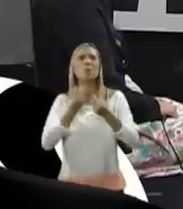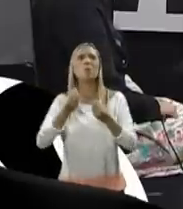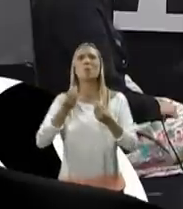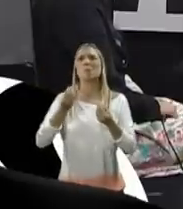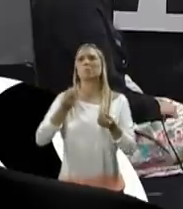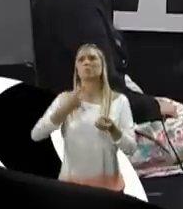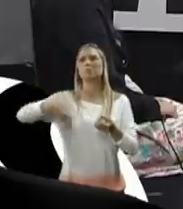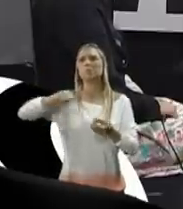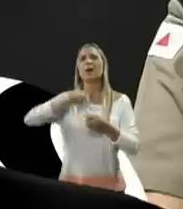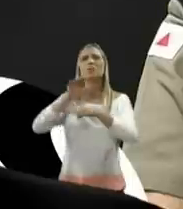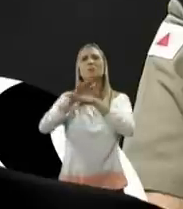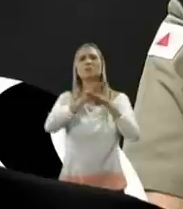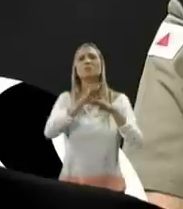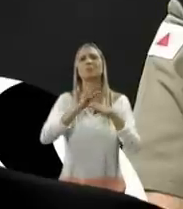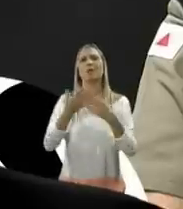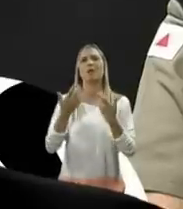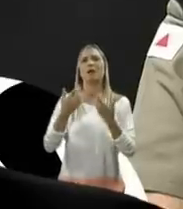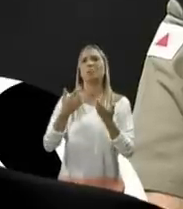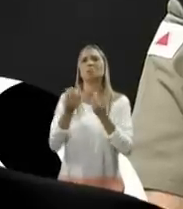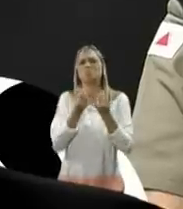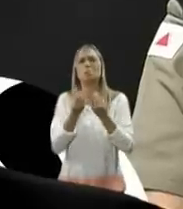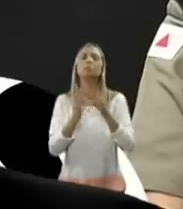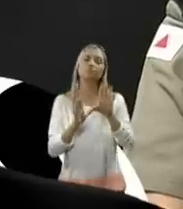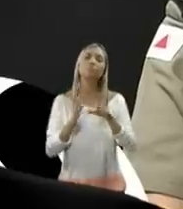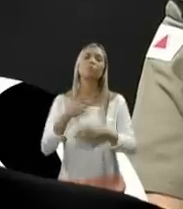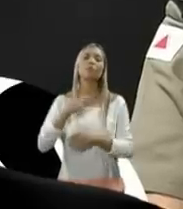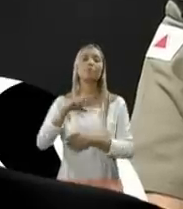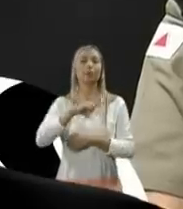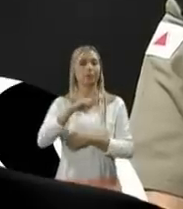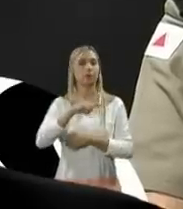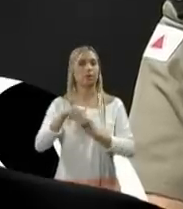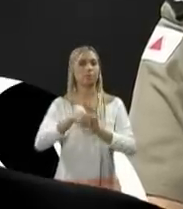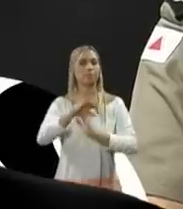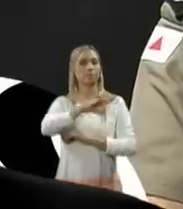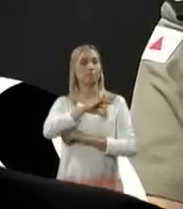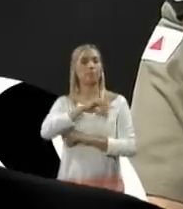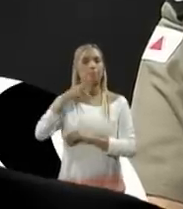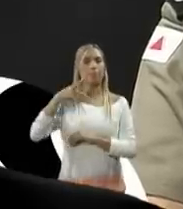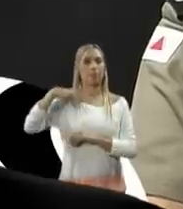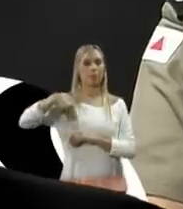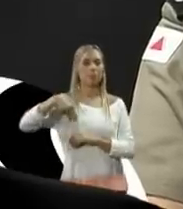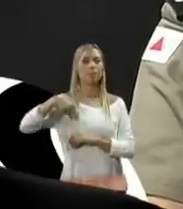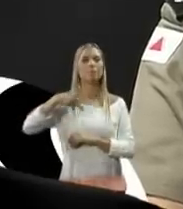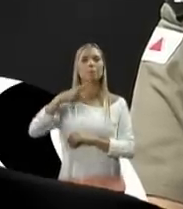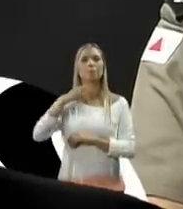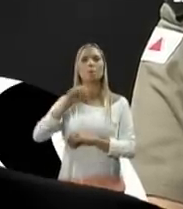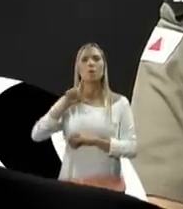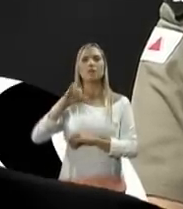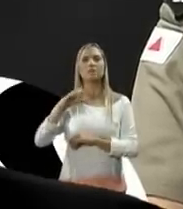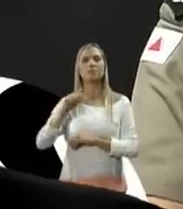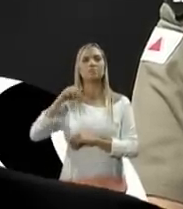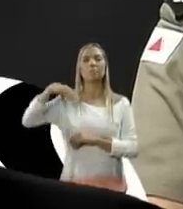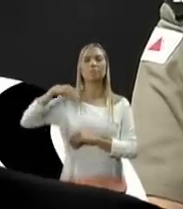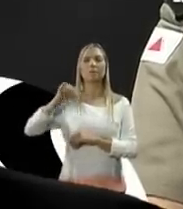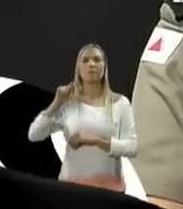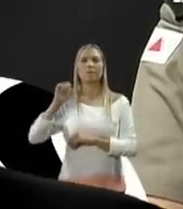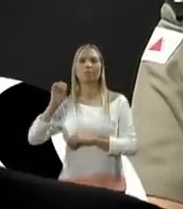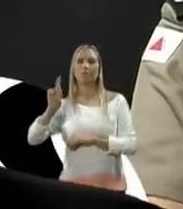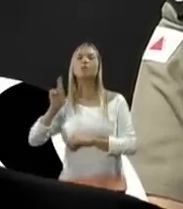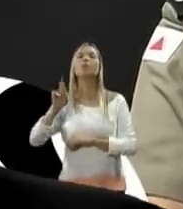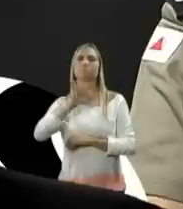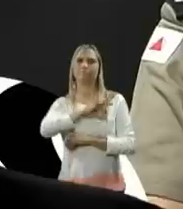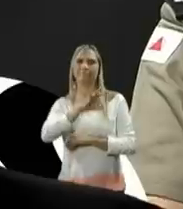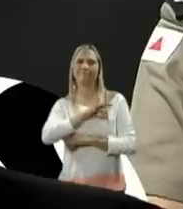ou de repressão? Particularmente, no caso da Polícia Militar, a gente lida muito com a teoria